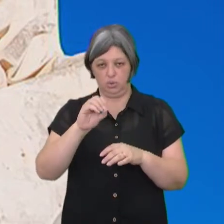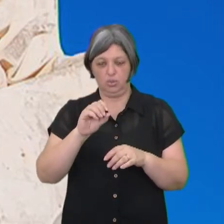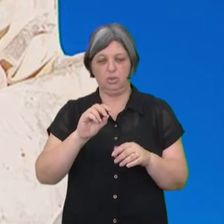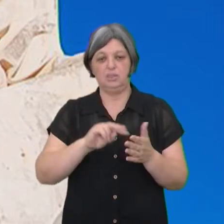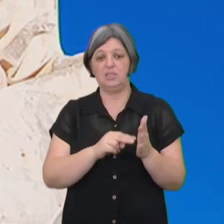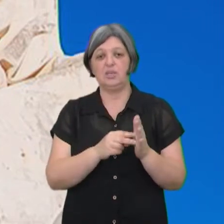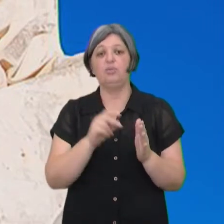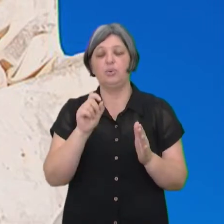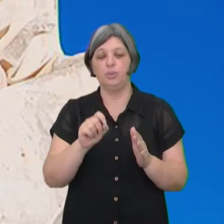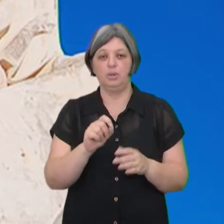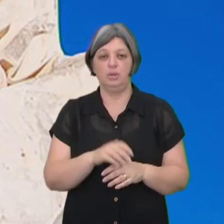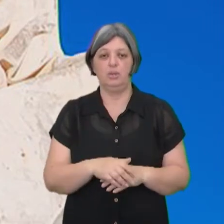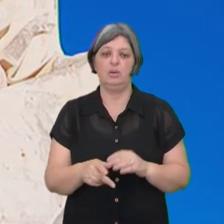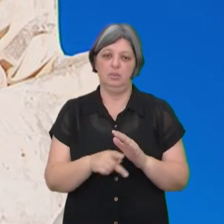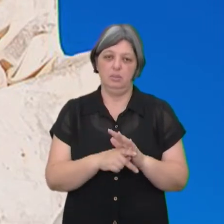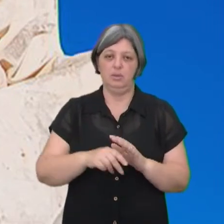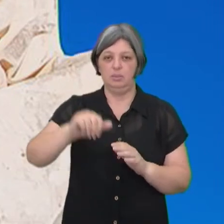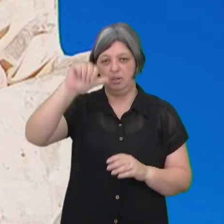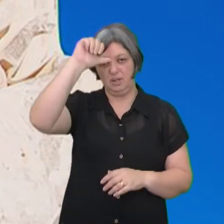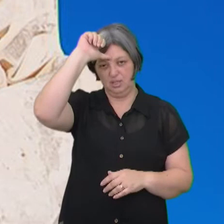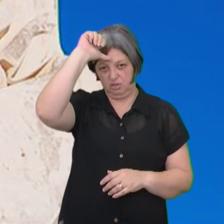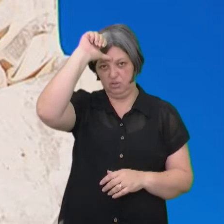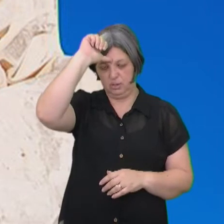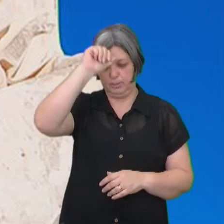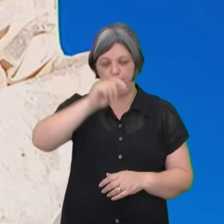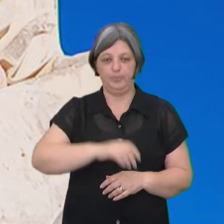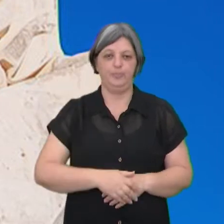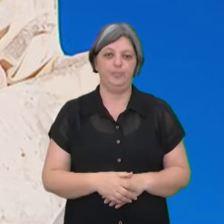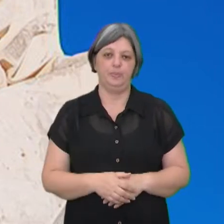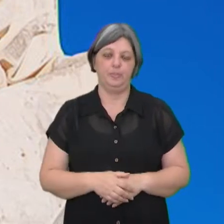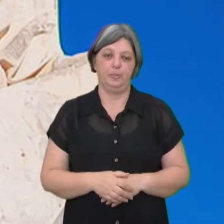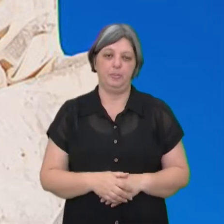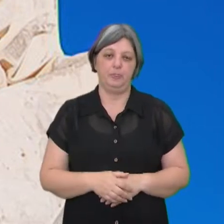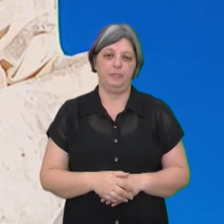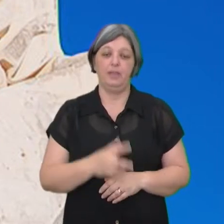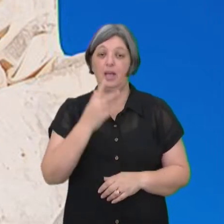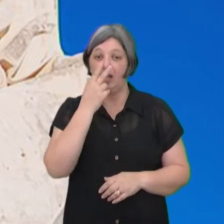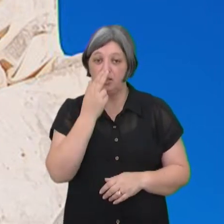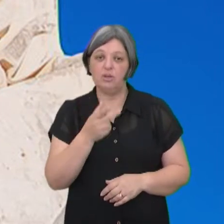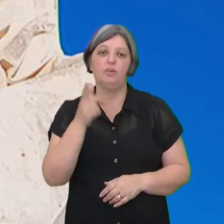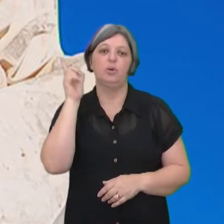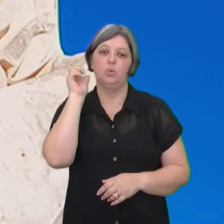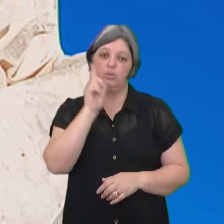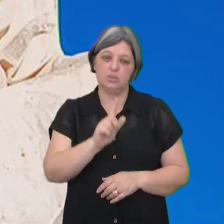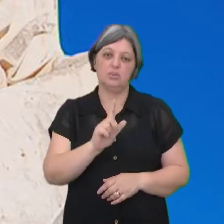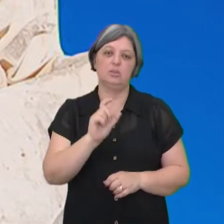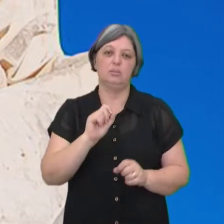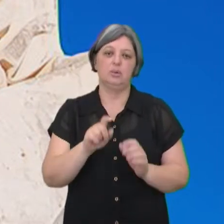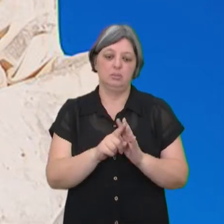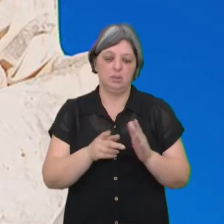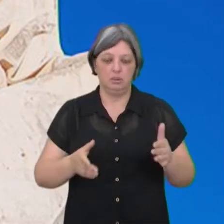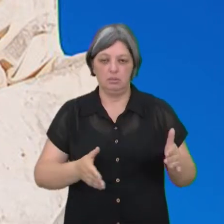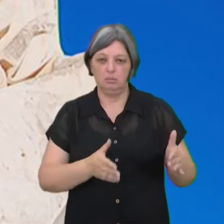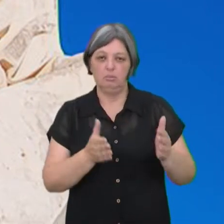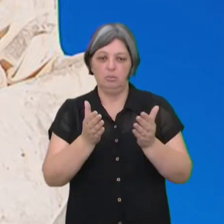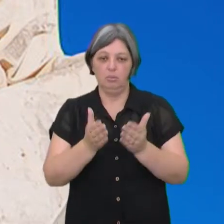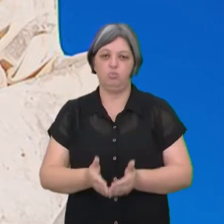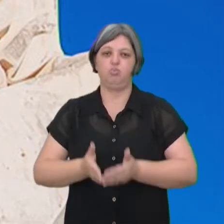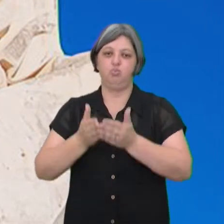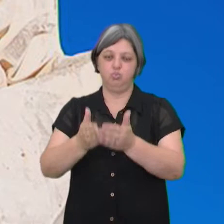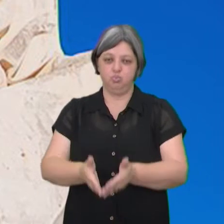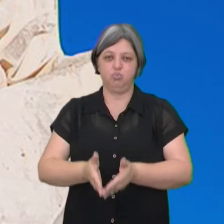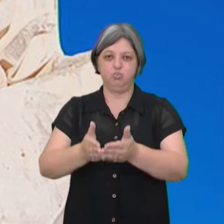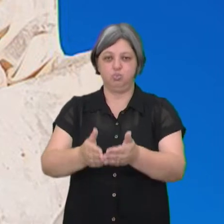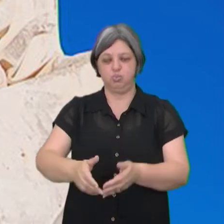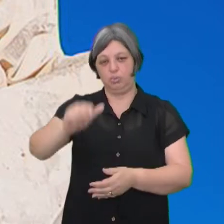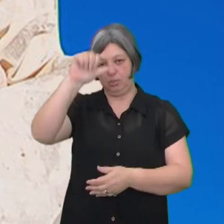já deriva aí de Índia, né, que era aonde eles achavam que iriam conseguir achar um caminho aí marítimo para as Índias e que